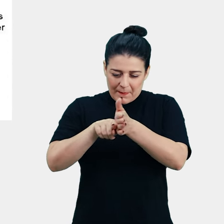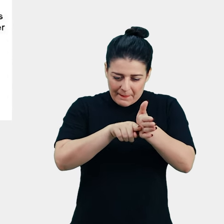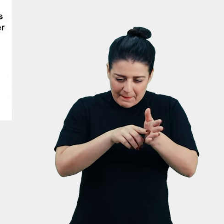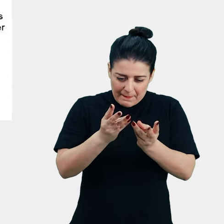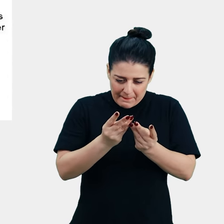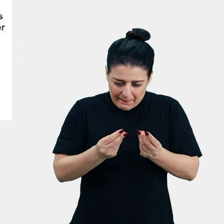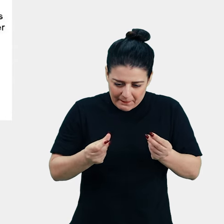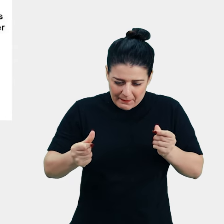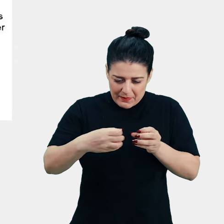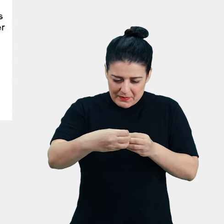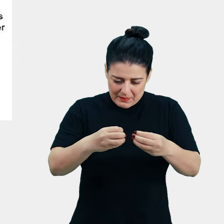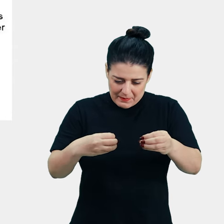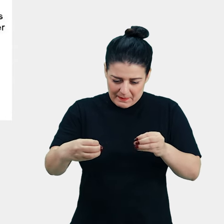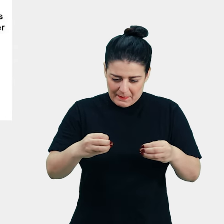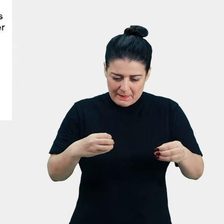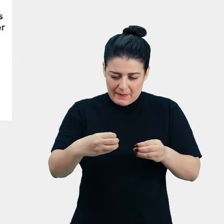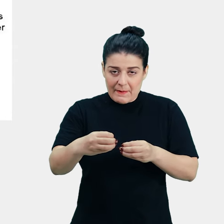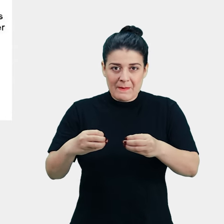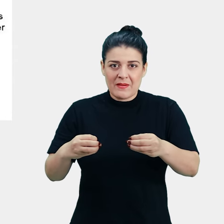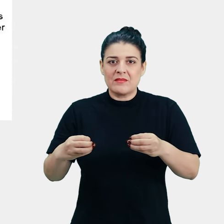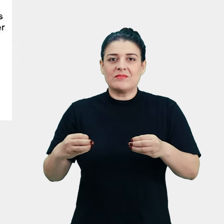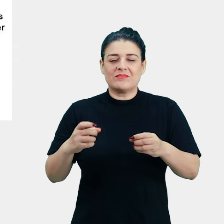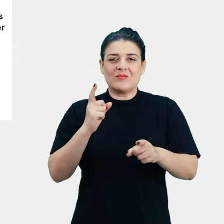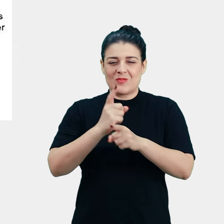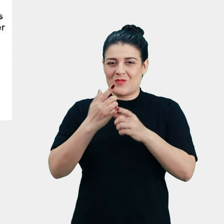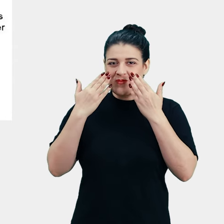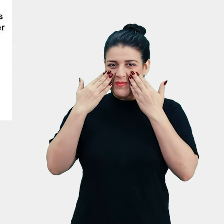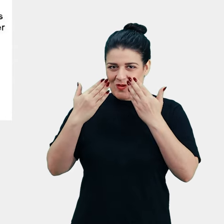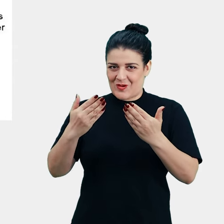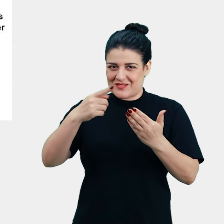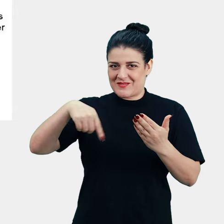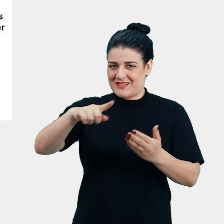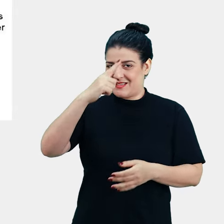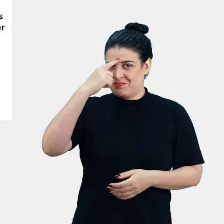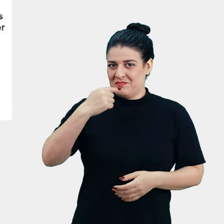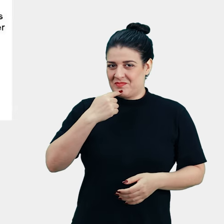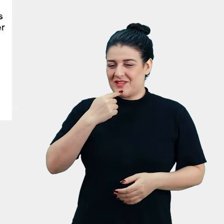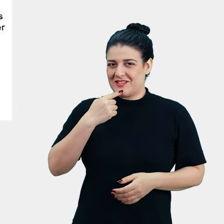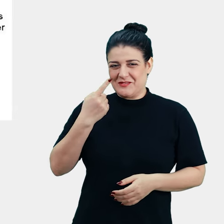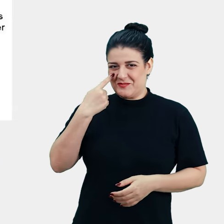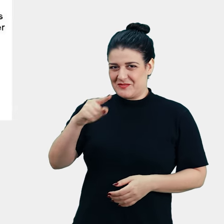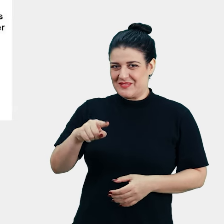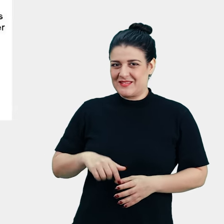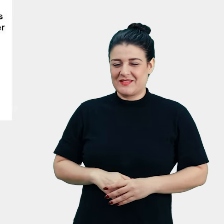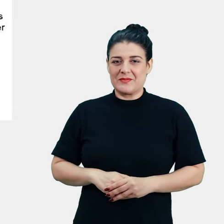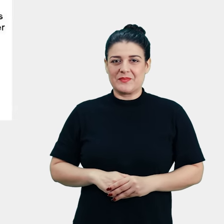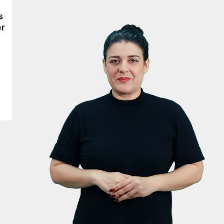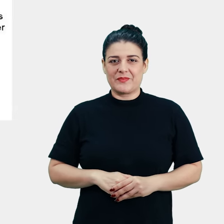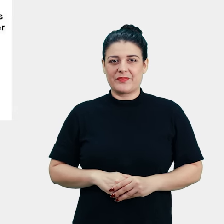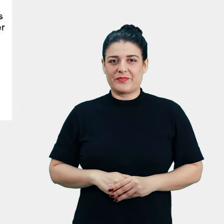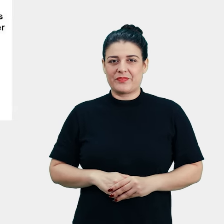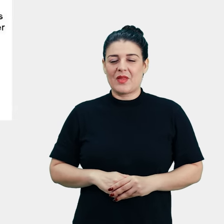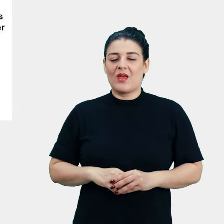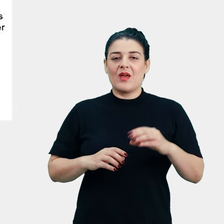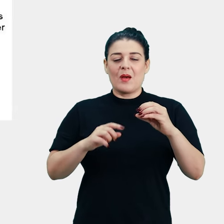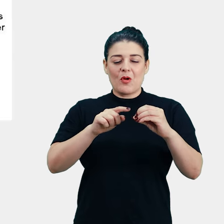dissolvida ou dispersa em uma matriz, como eu mostro aqui para vocês na imagem. Tá vendo aqui? Essa